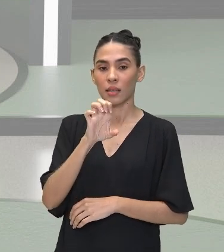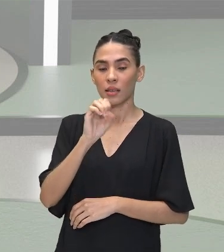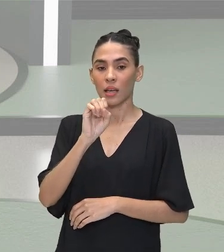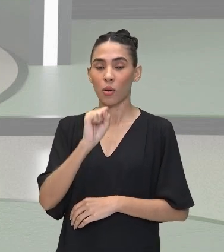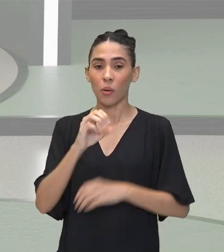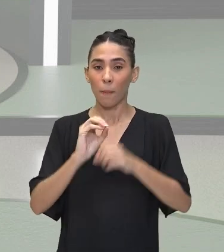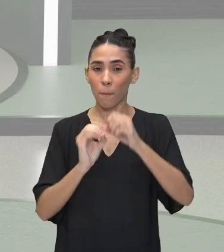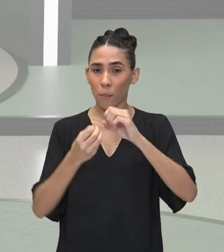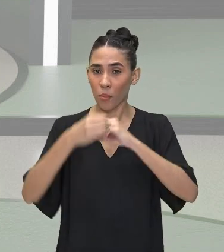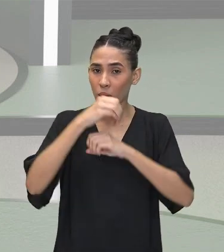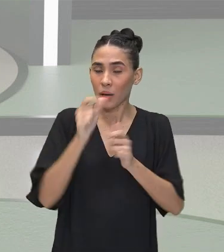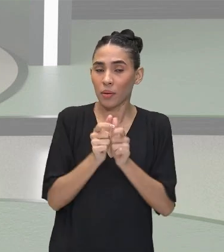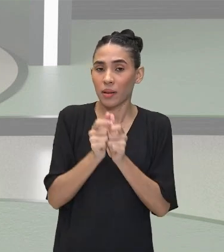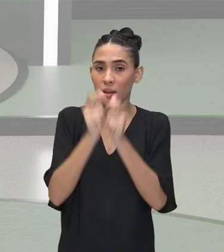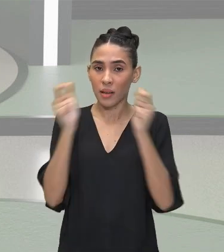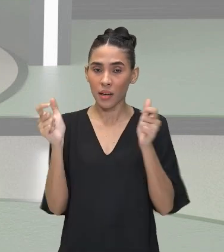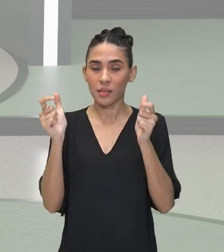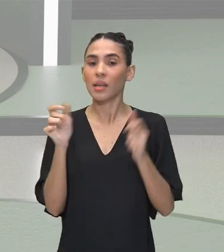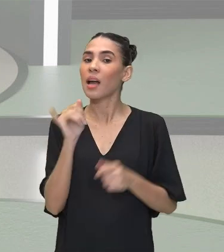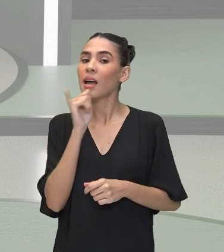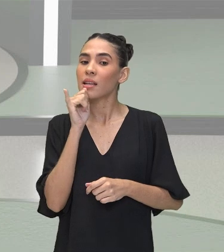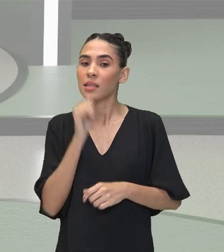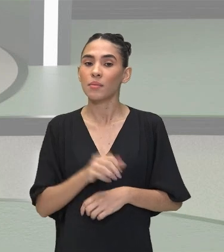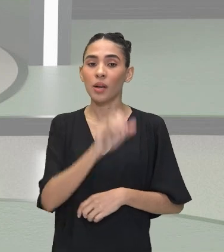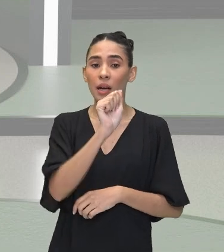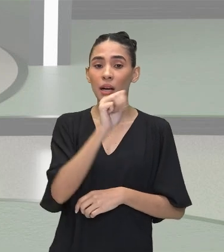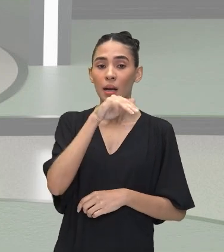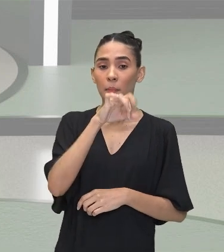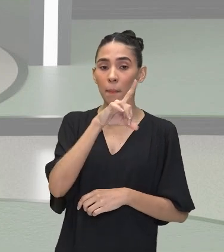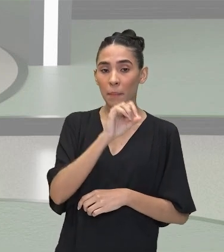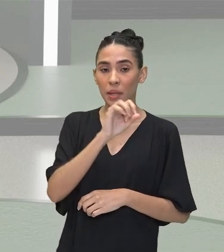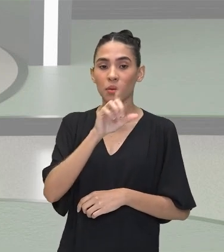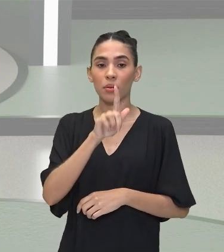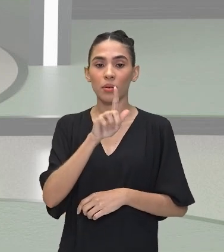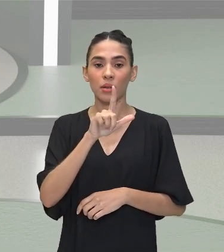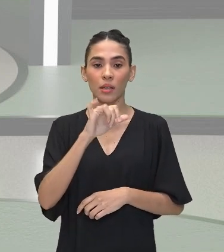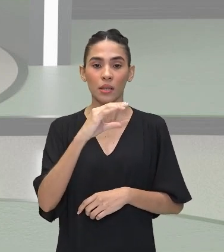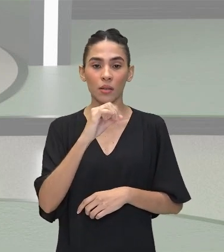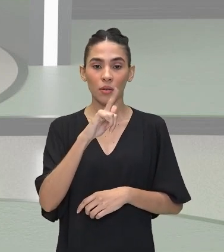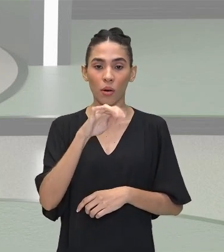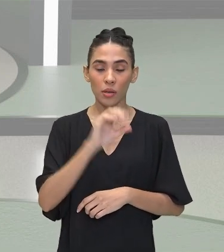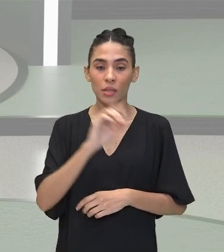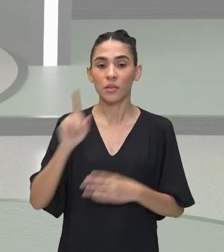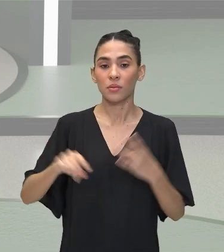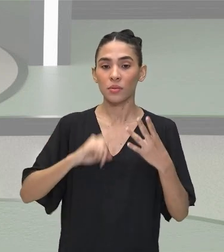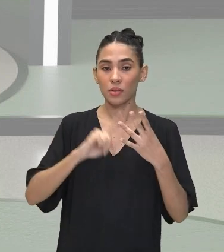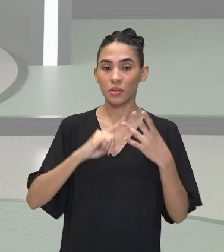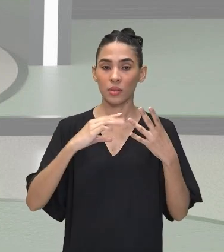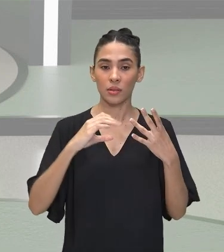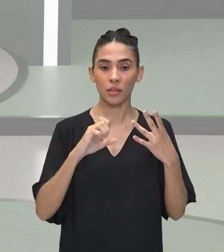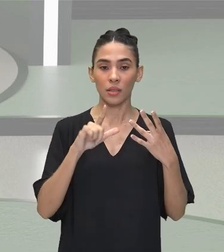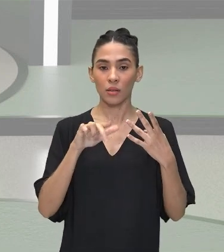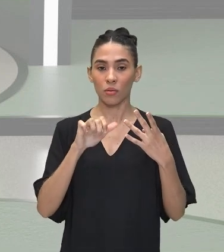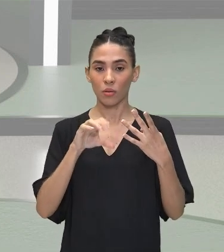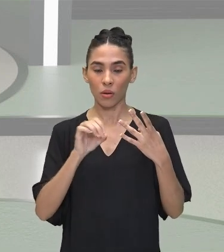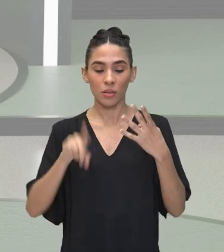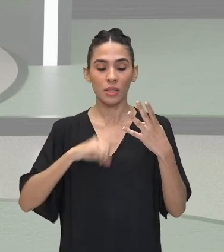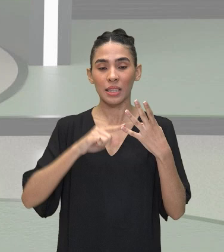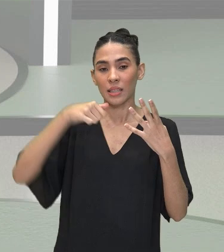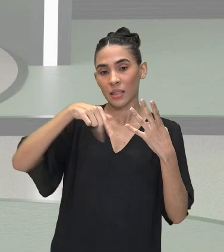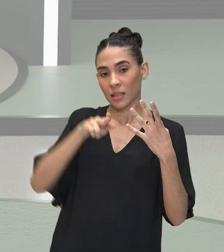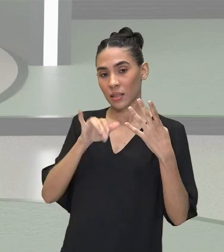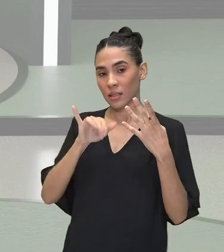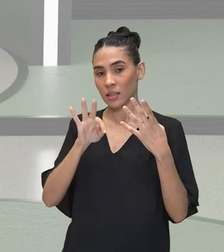muito grandes, que temos como exemplo o amido, o glicogênio, a celulose e a quitina. São esses